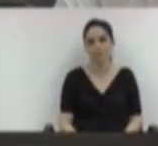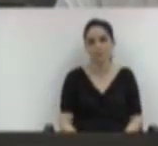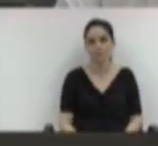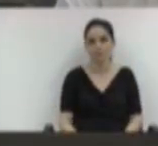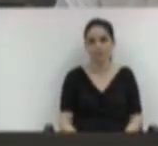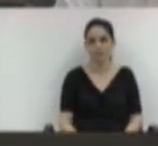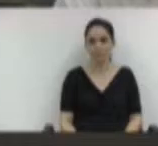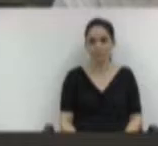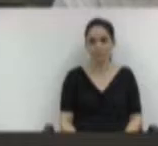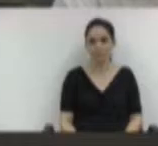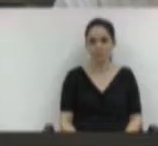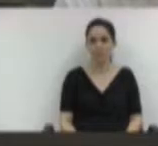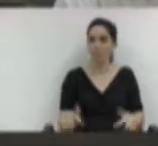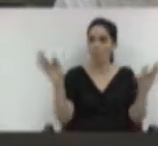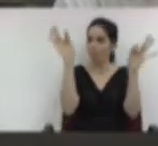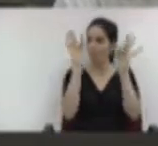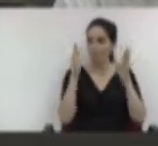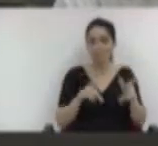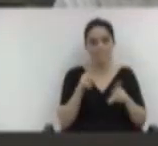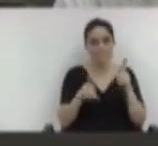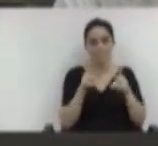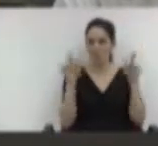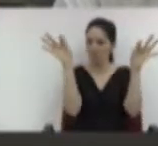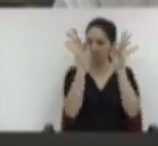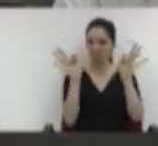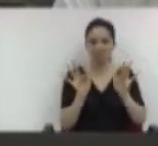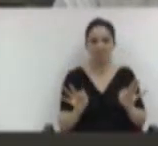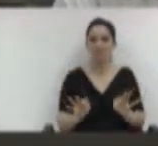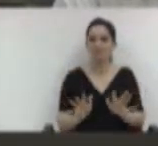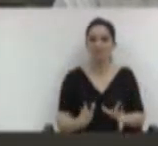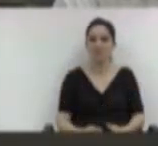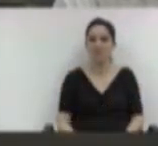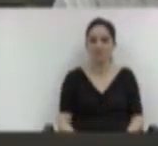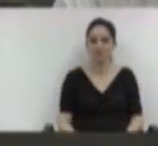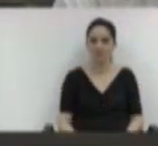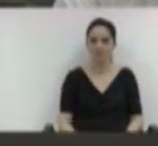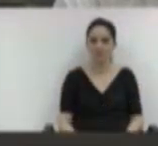por parte do executivo. Nós tivemos na última sexta-feira aqui